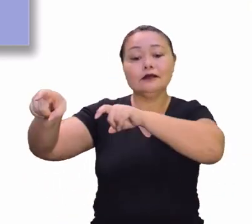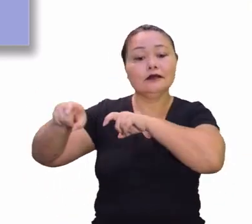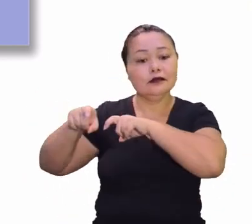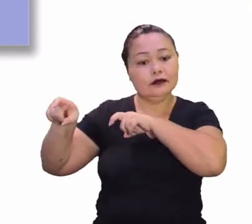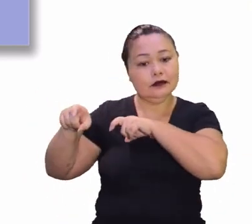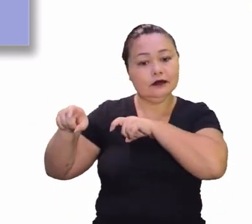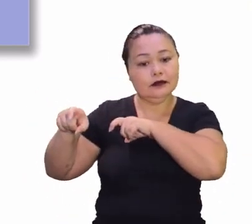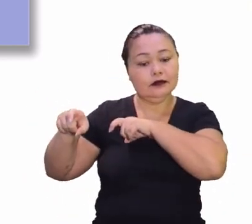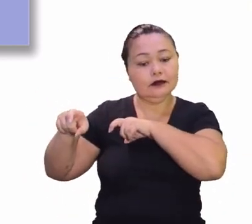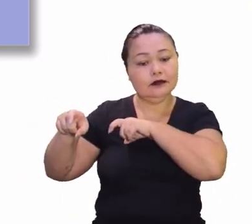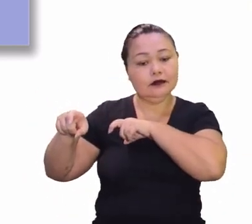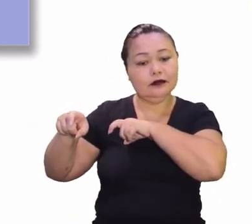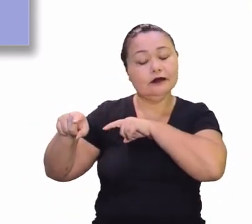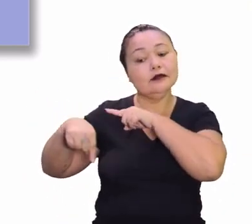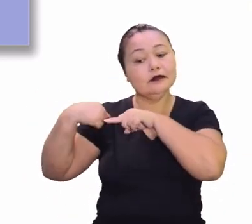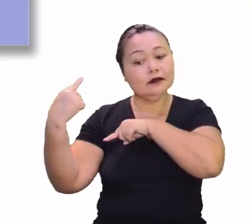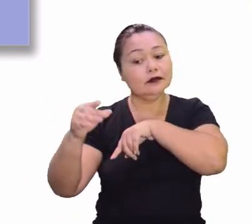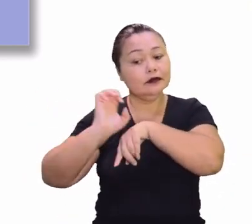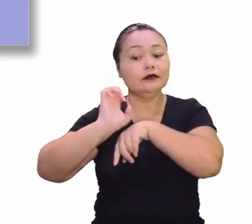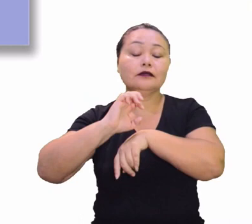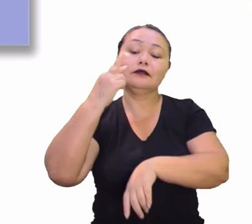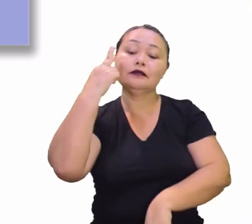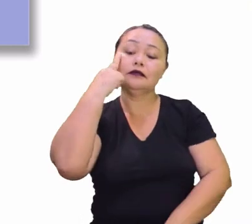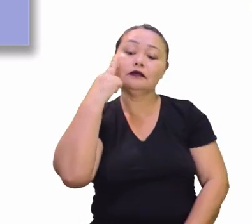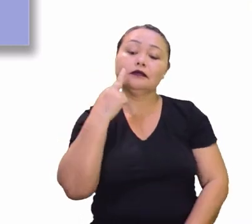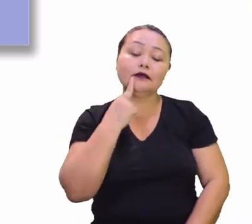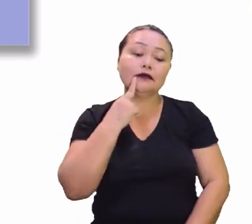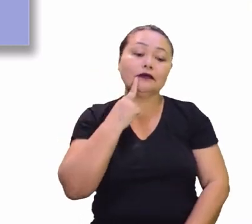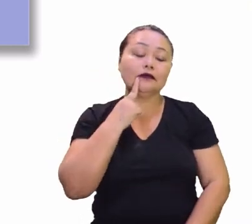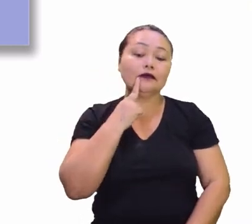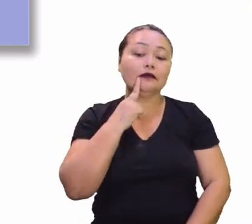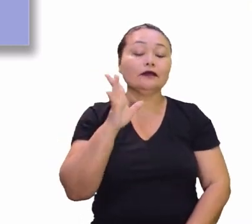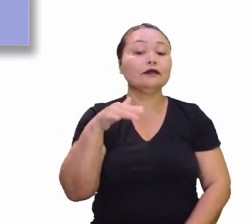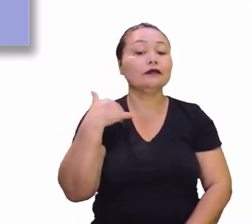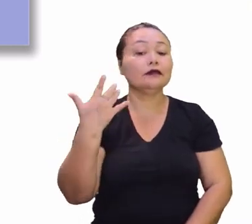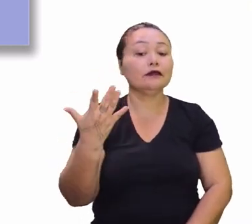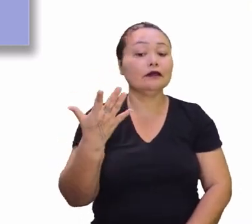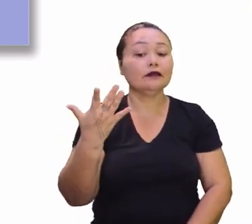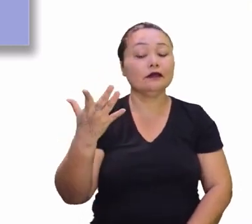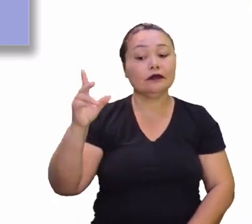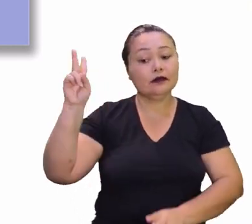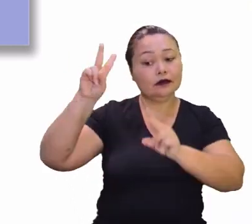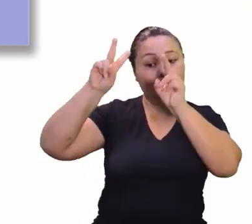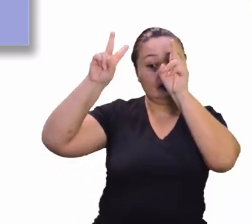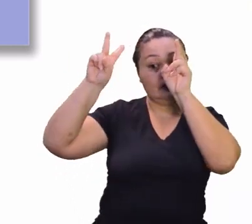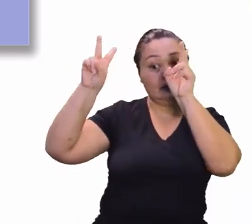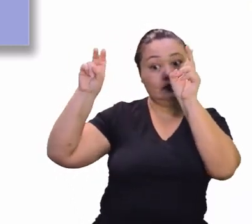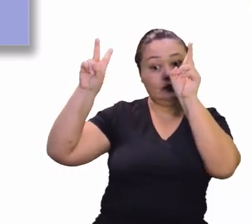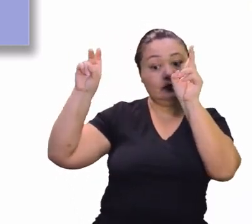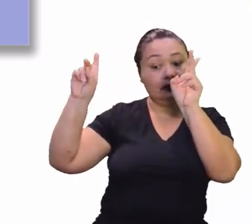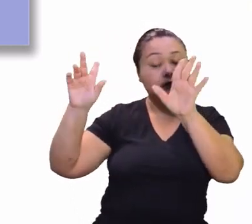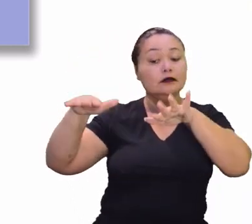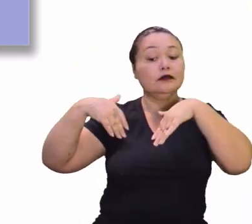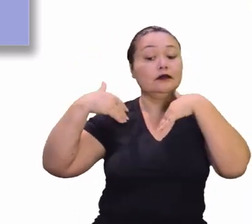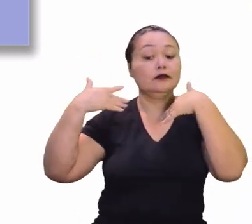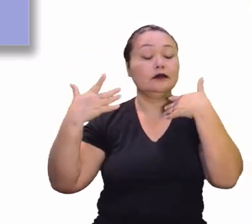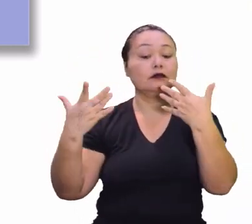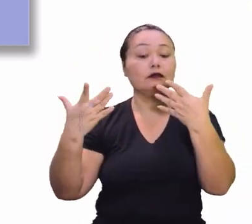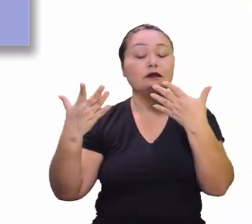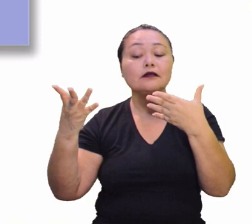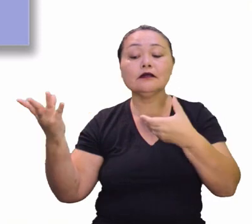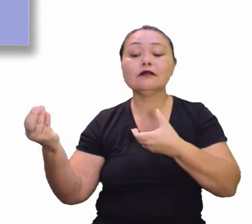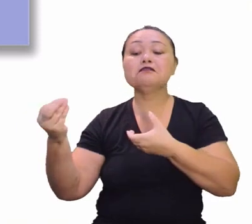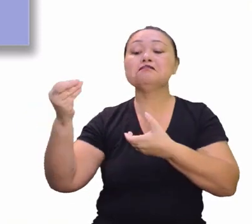ciclo agrícola do nosso estado. Veja bem, Rogério, são assuntos